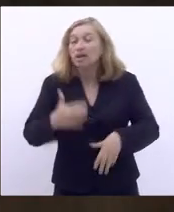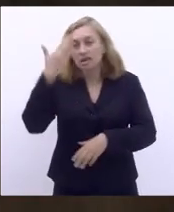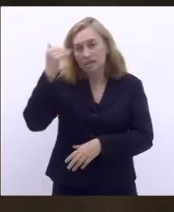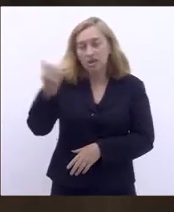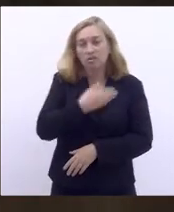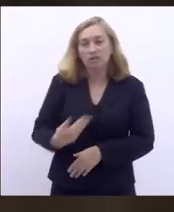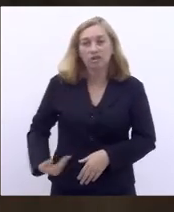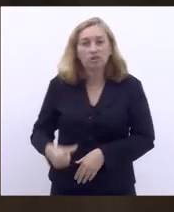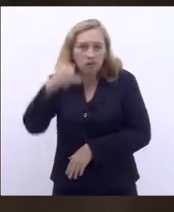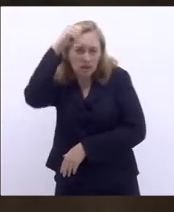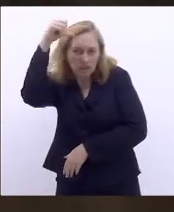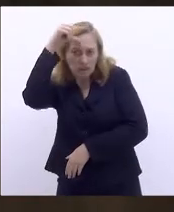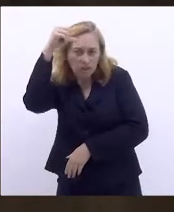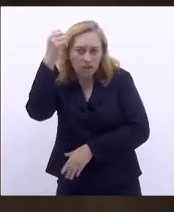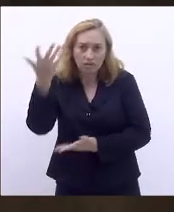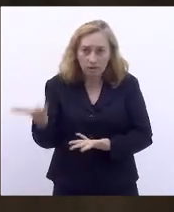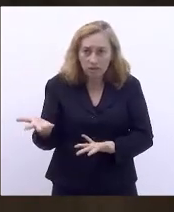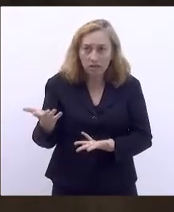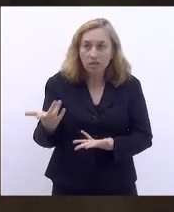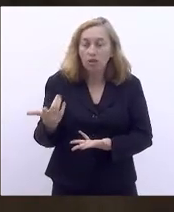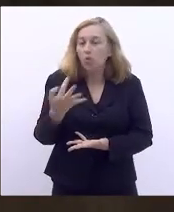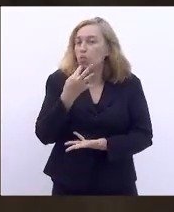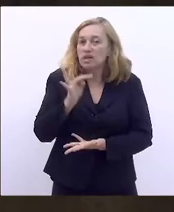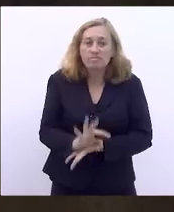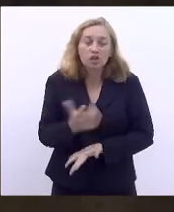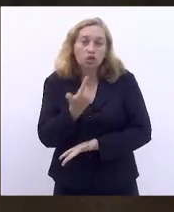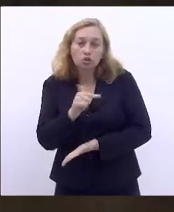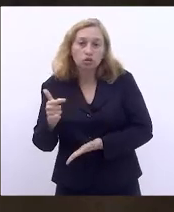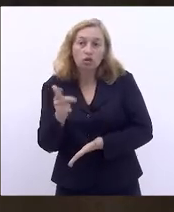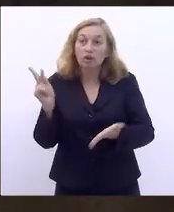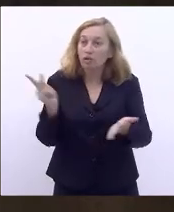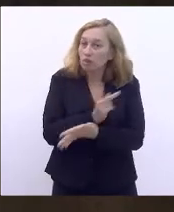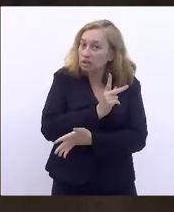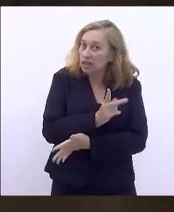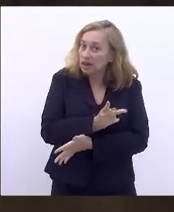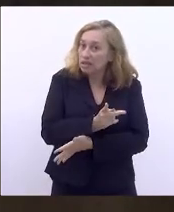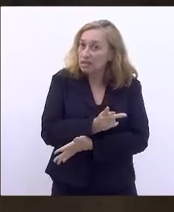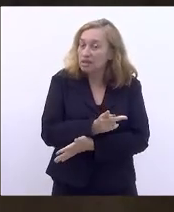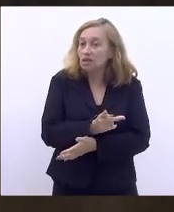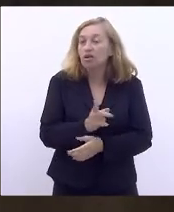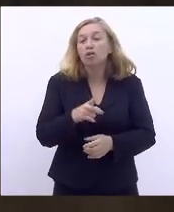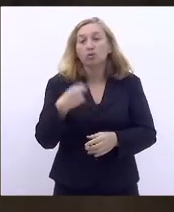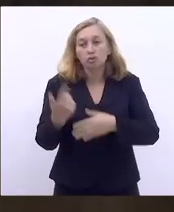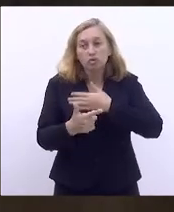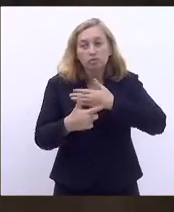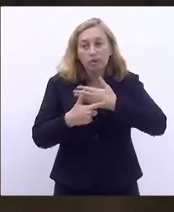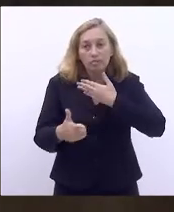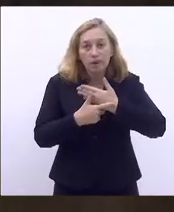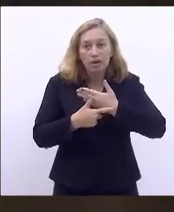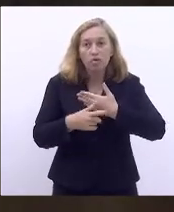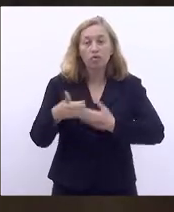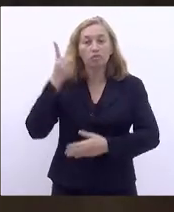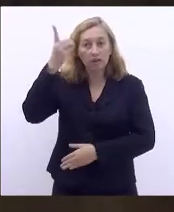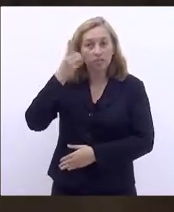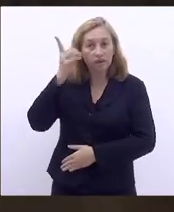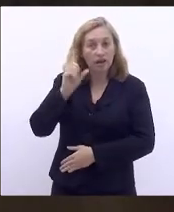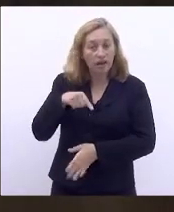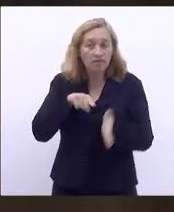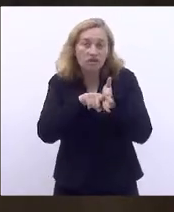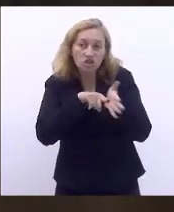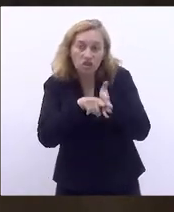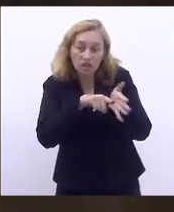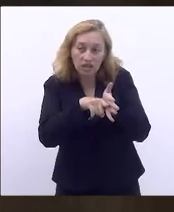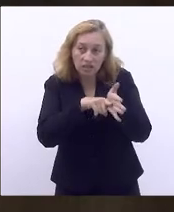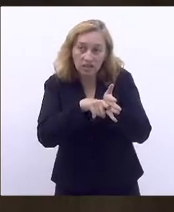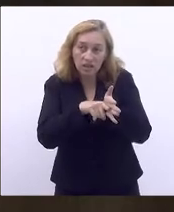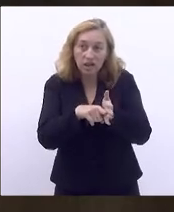Cláudio Castro muitas das vezes não toma conhecimento do que acontece na ponta. O nosso papel como legislador é esse, é fiscalizar e